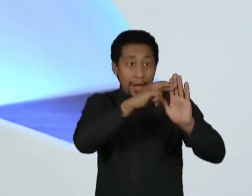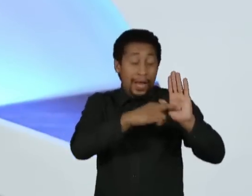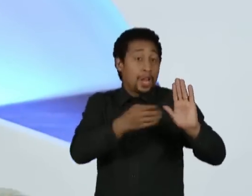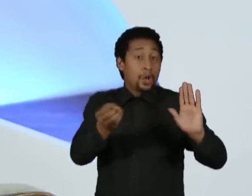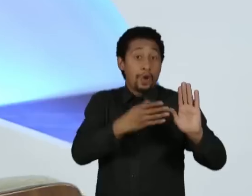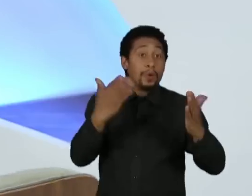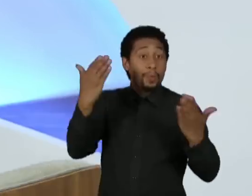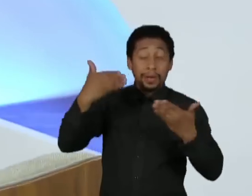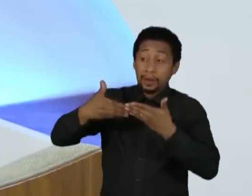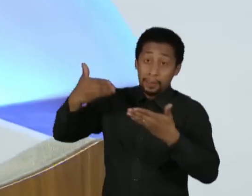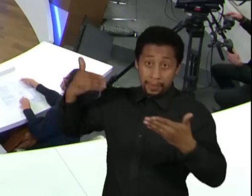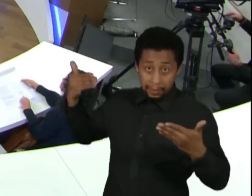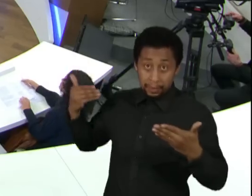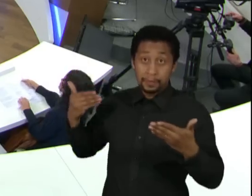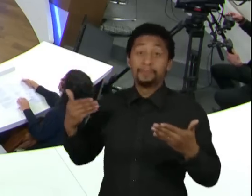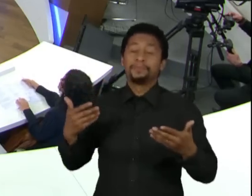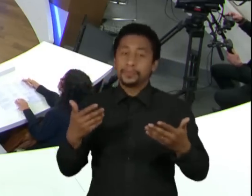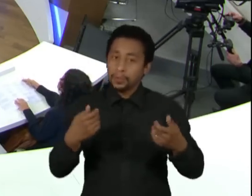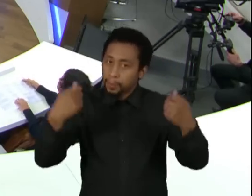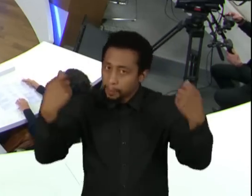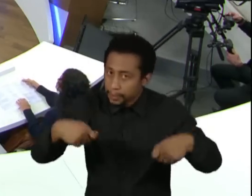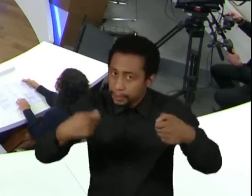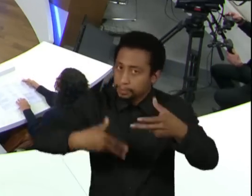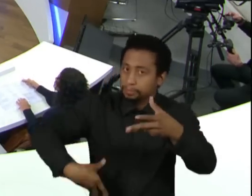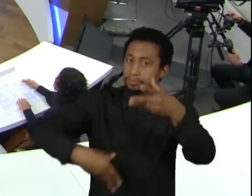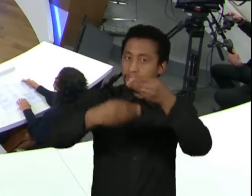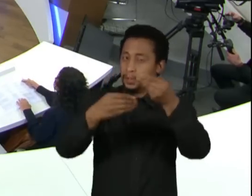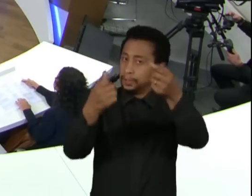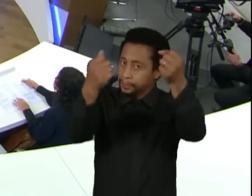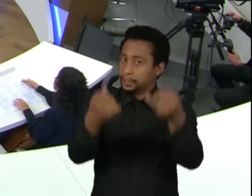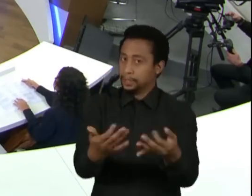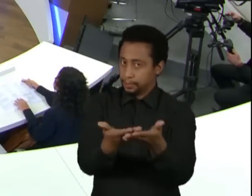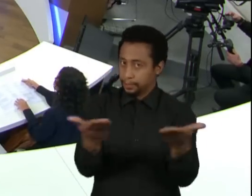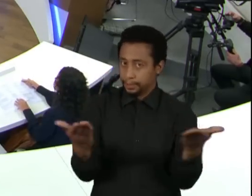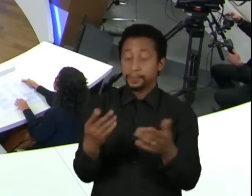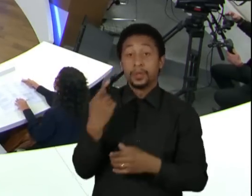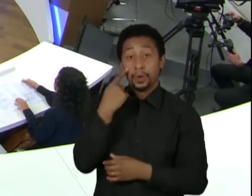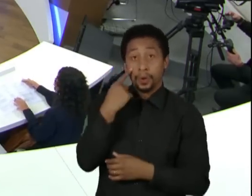fazer uma observação em relação ao que a Vera disse no começo.